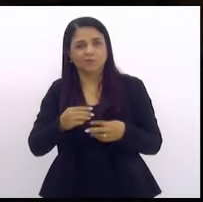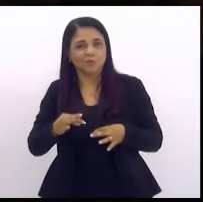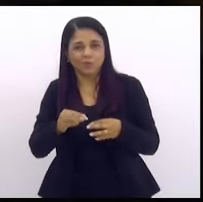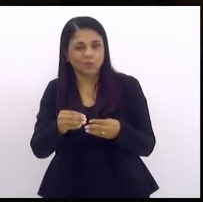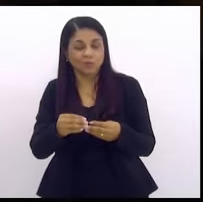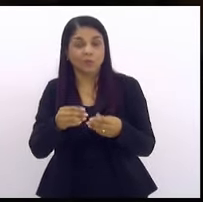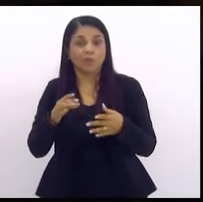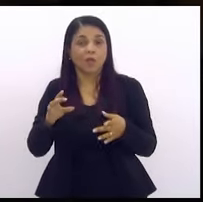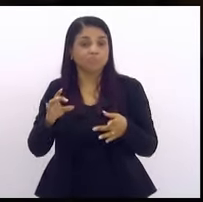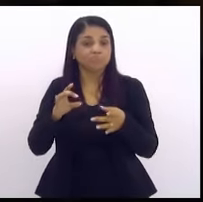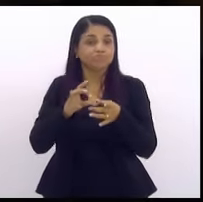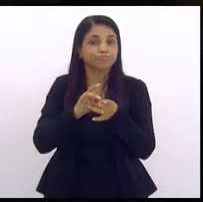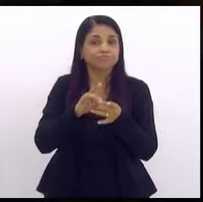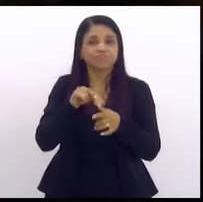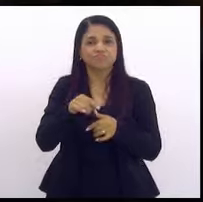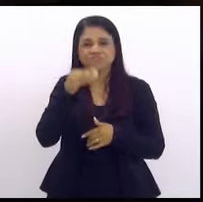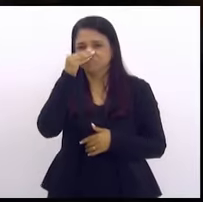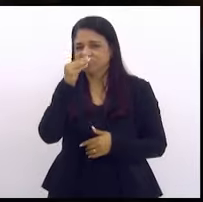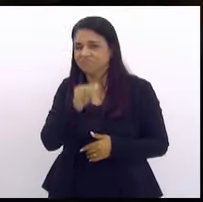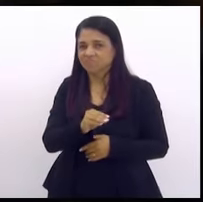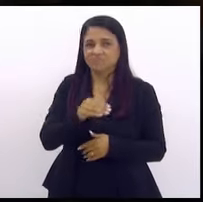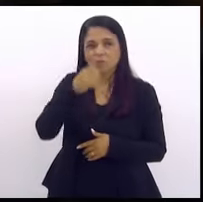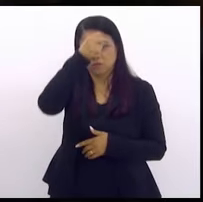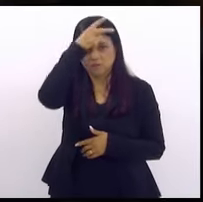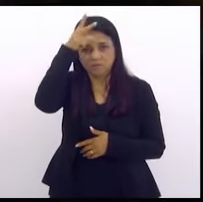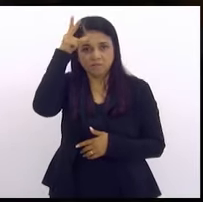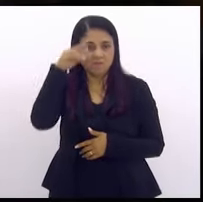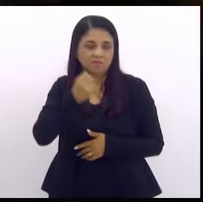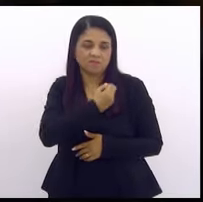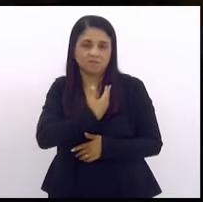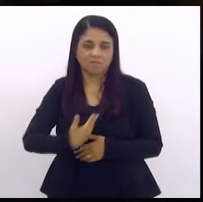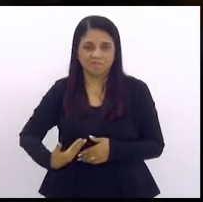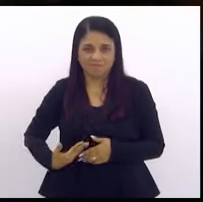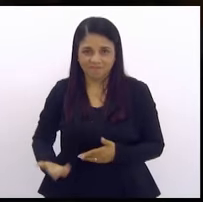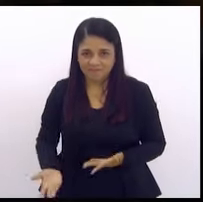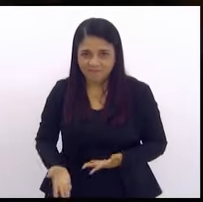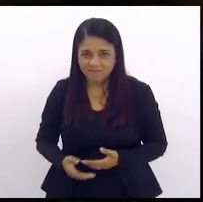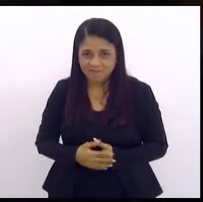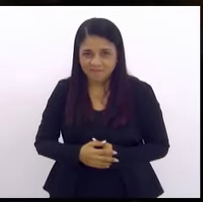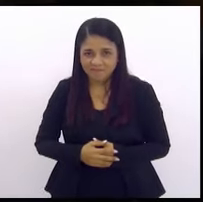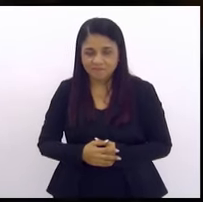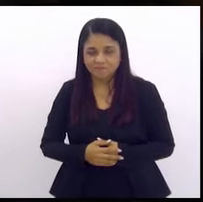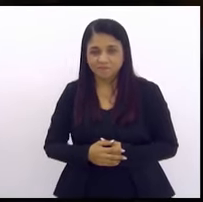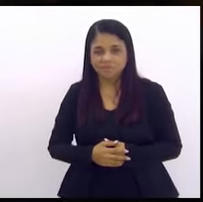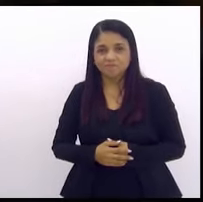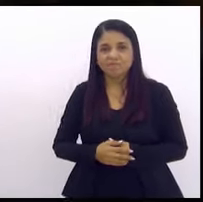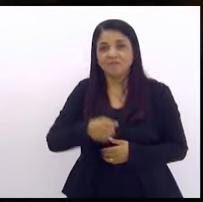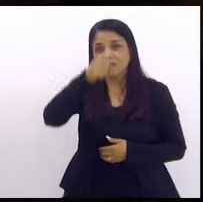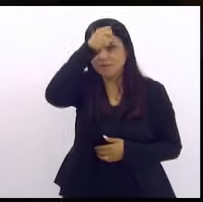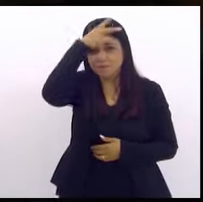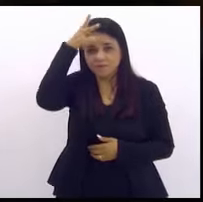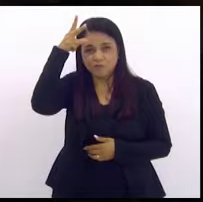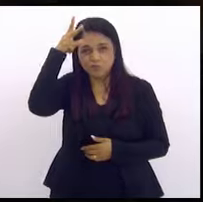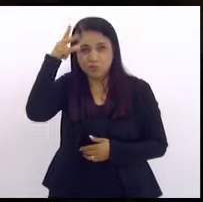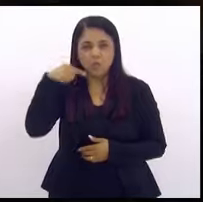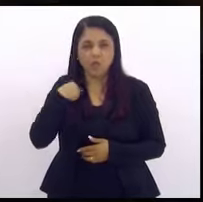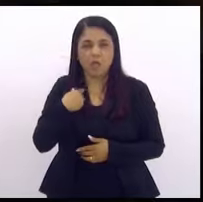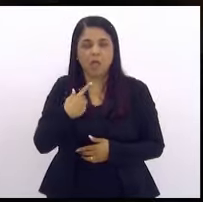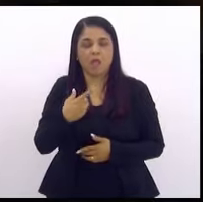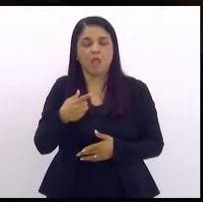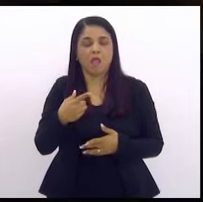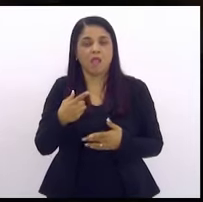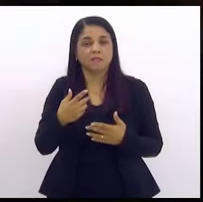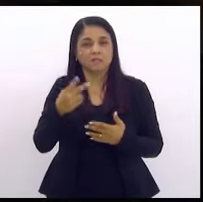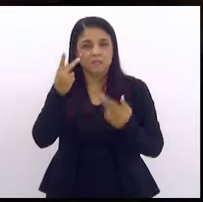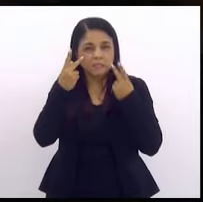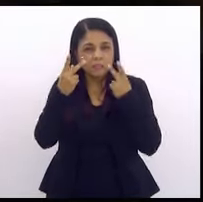conivência, com a negligência, com a vista grossa do governo municipal. A prefeitura é cúmplice dos crimes das empresas